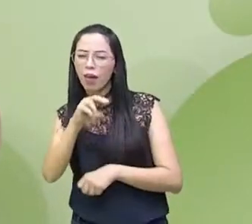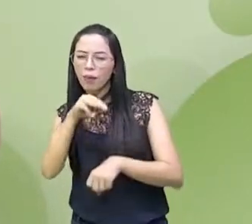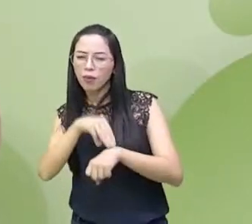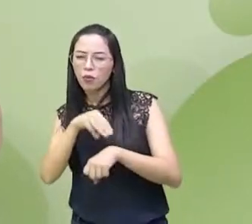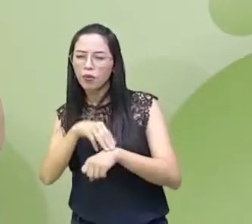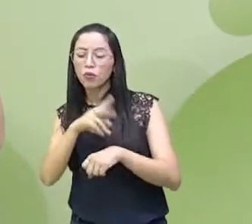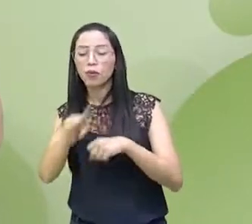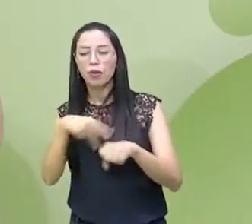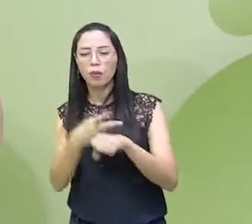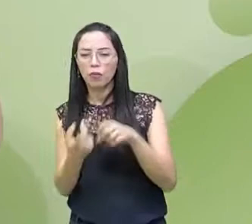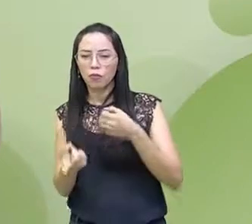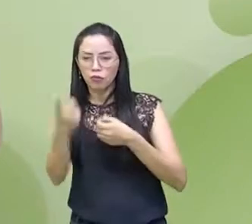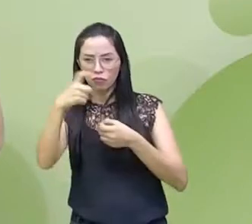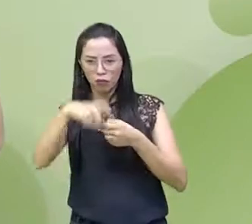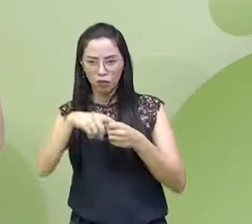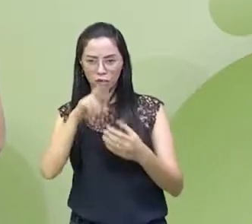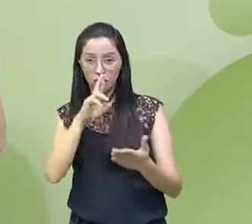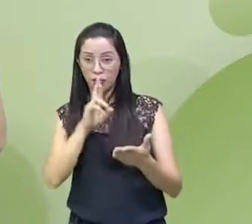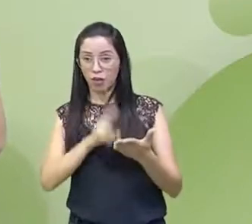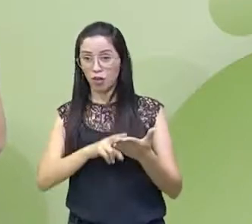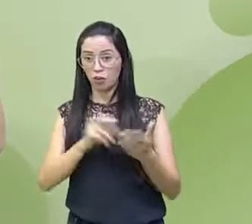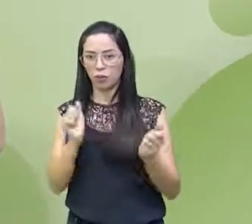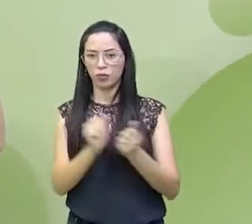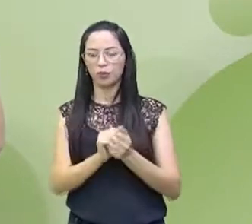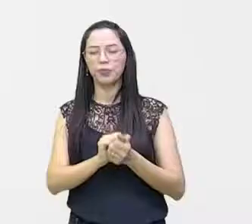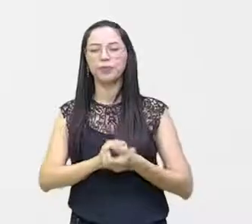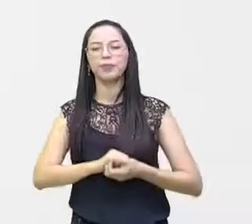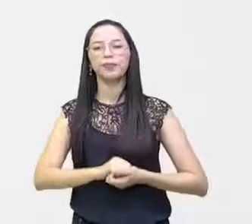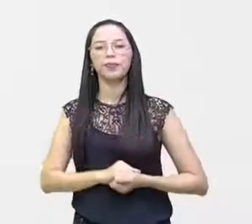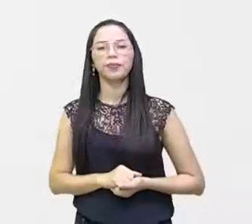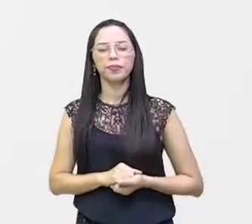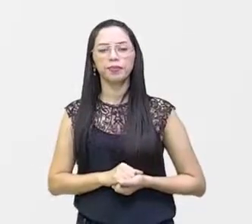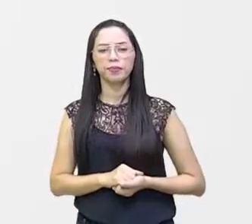aqui para resolver juntos.